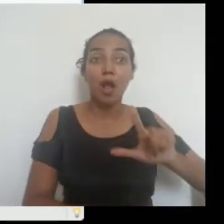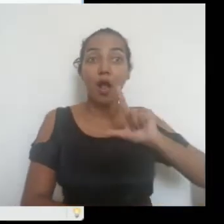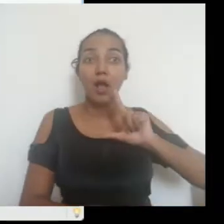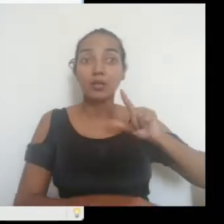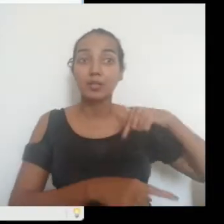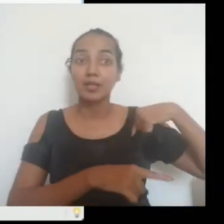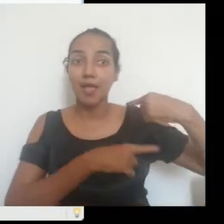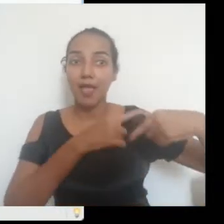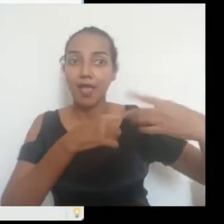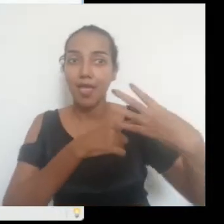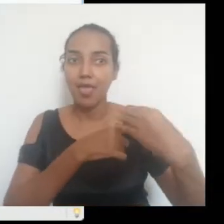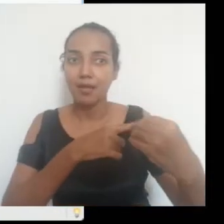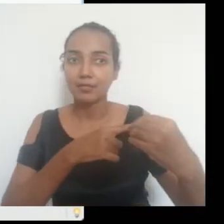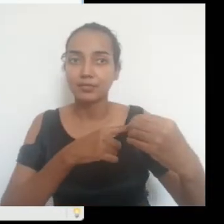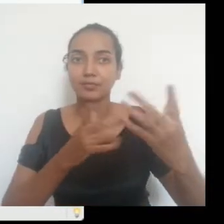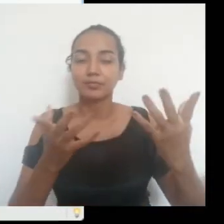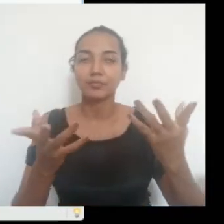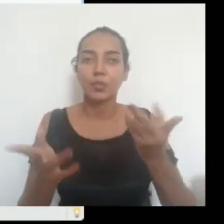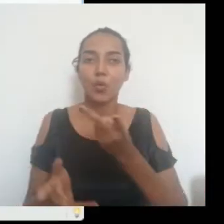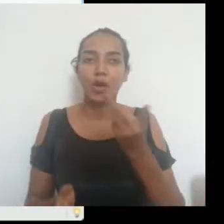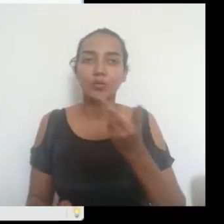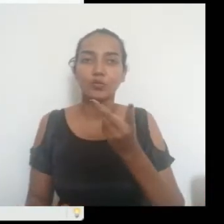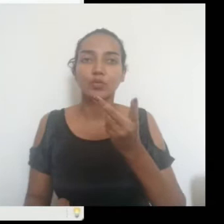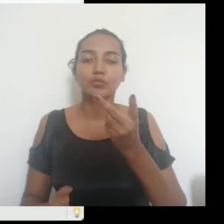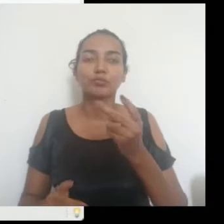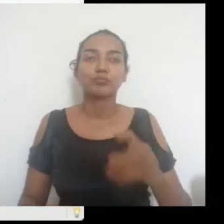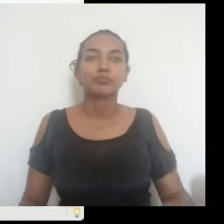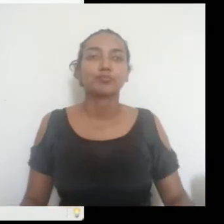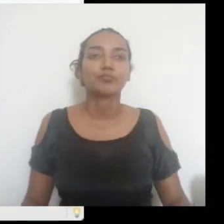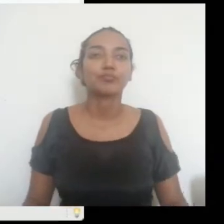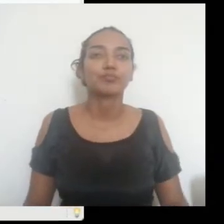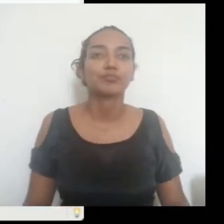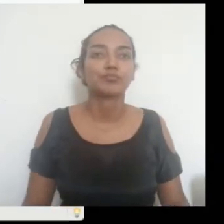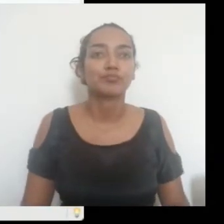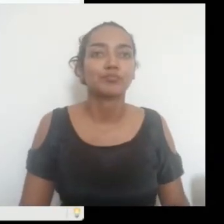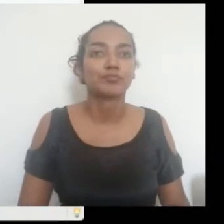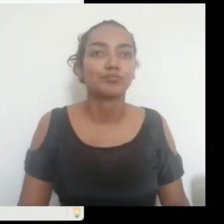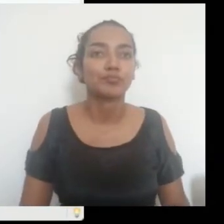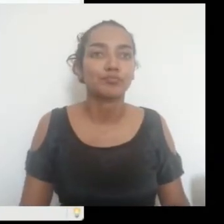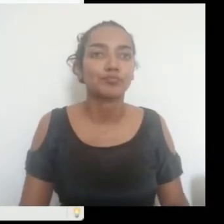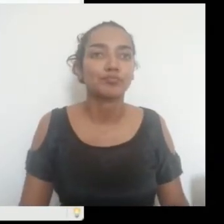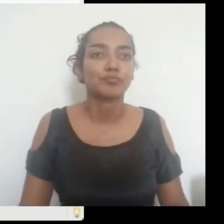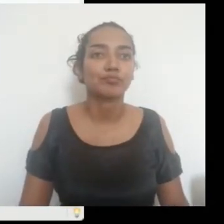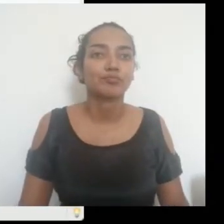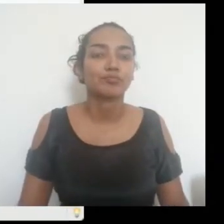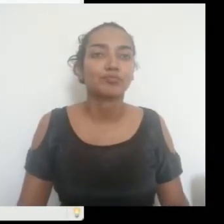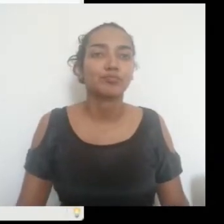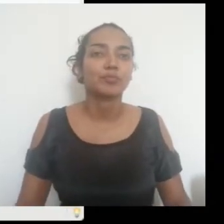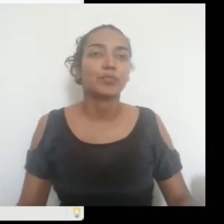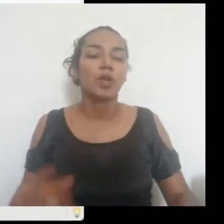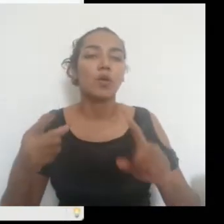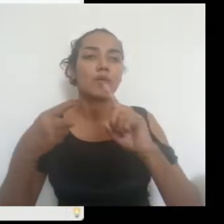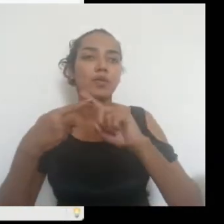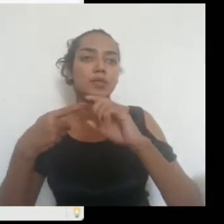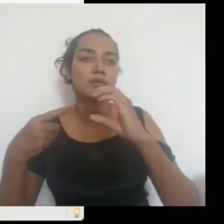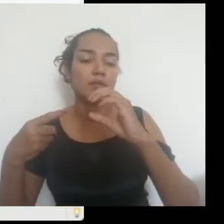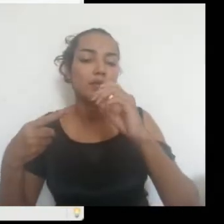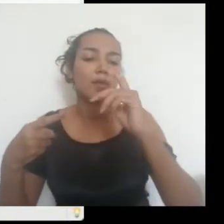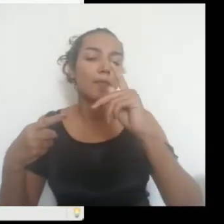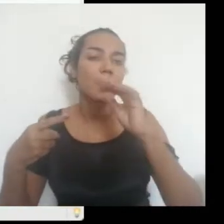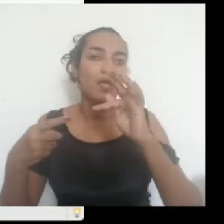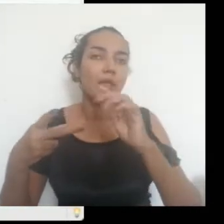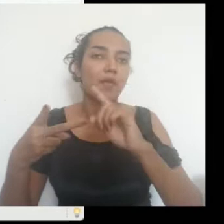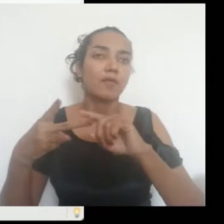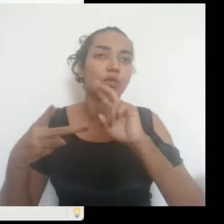aqui implementadas na parte superior, os atributos CPF, nome, data de nascimento, área,